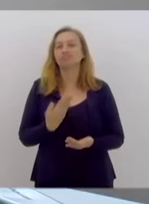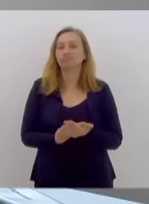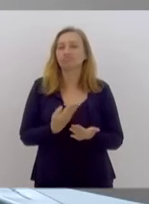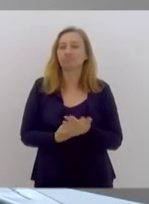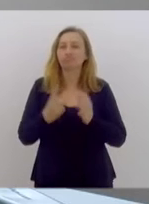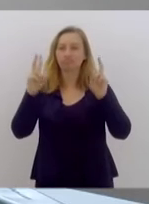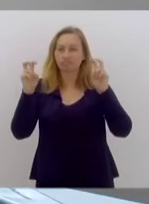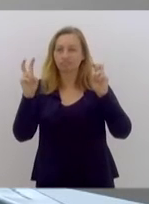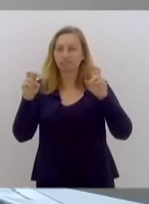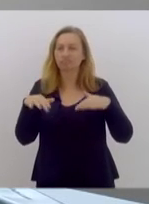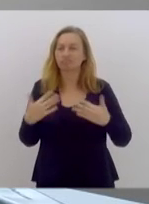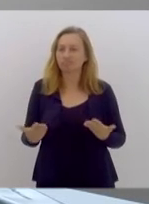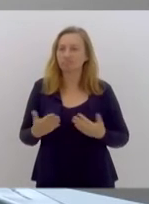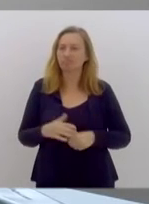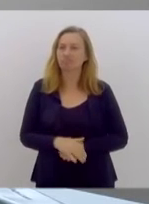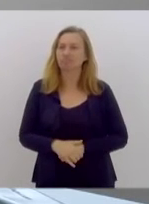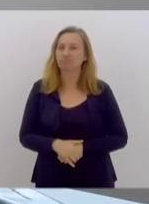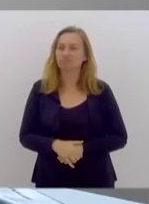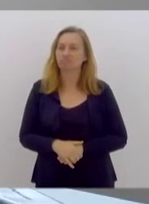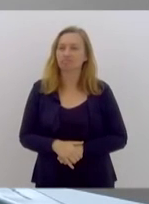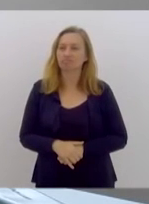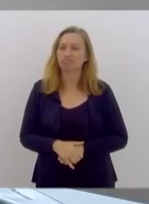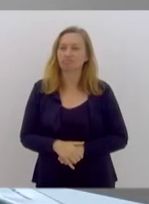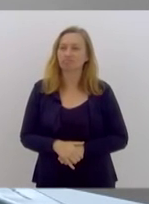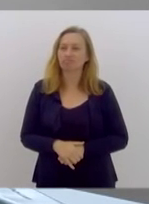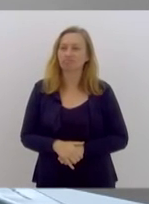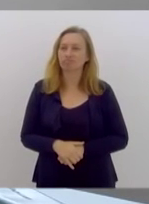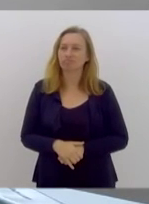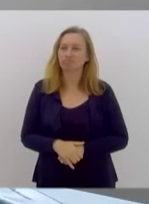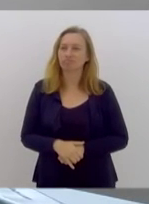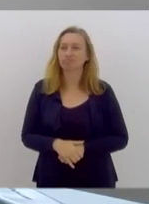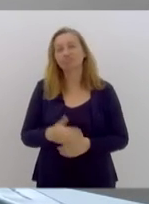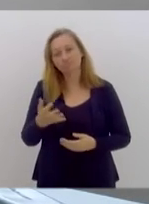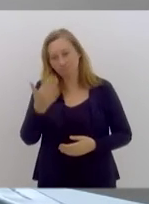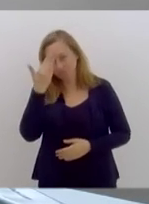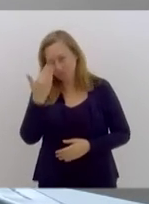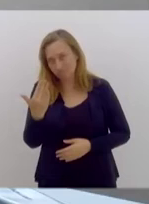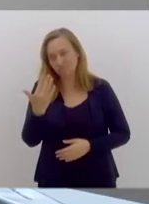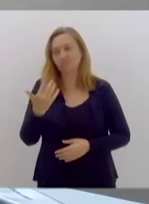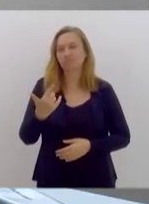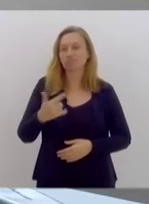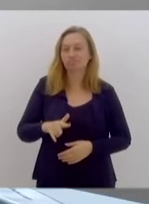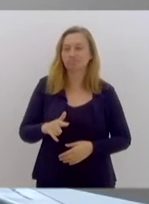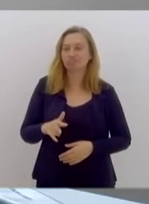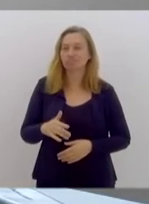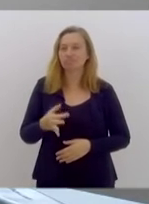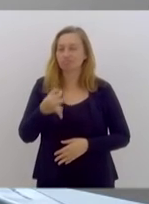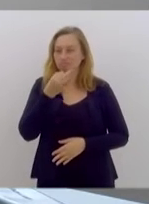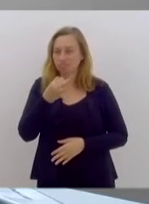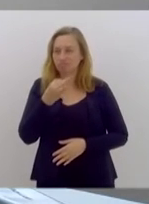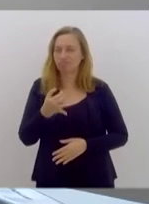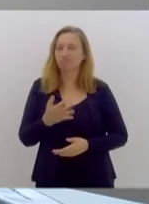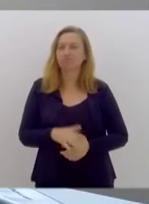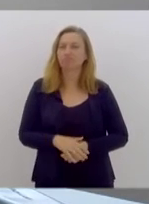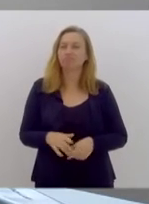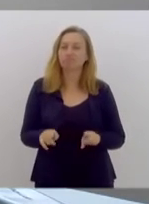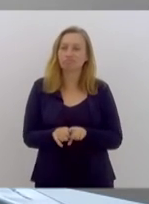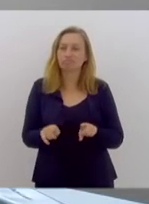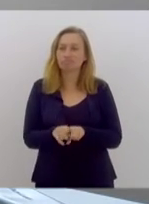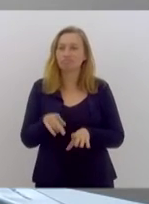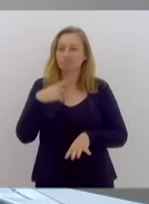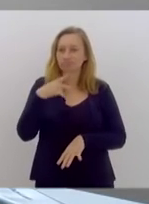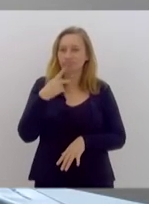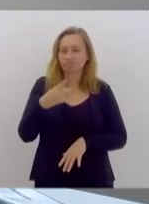do tema então Pois é então queria agradecer mais essa rodada sugestões queria também ressaltar a Lucinha